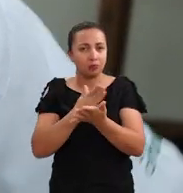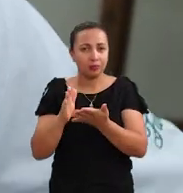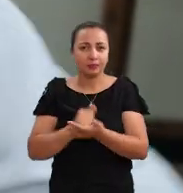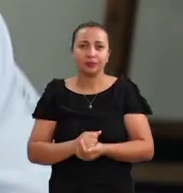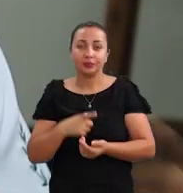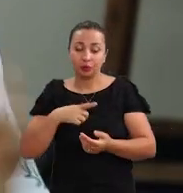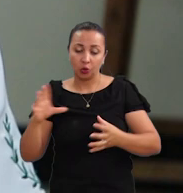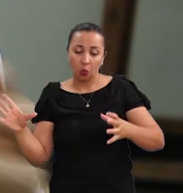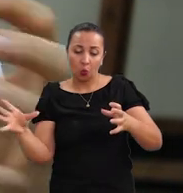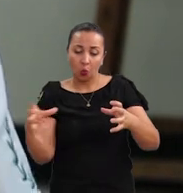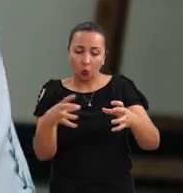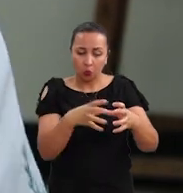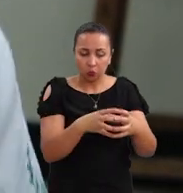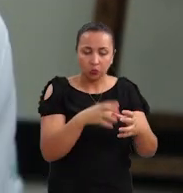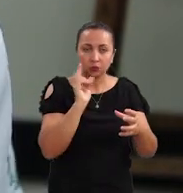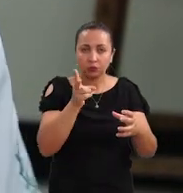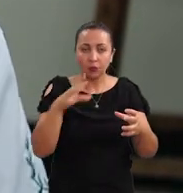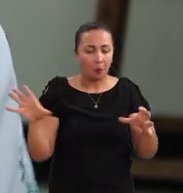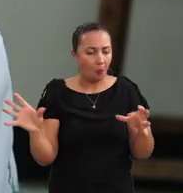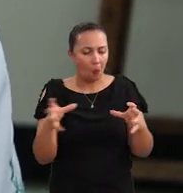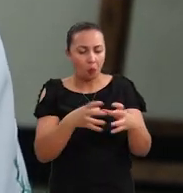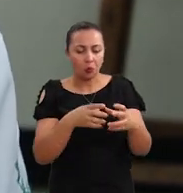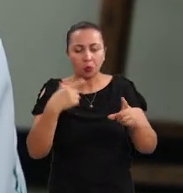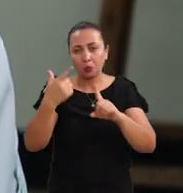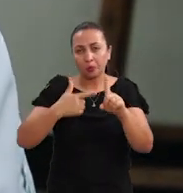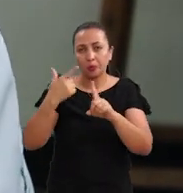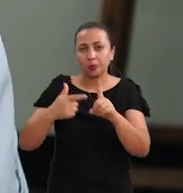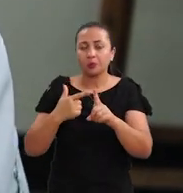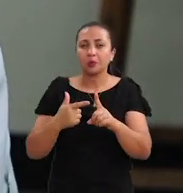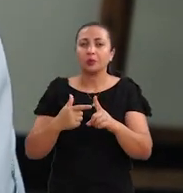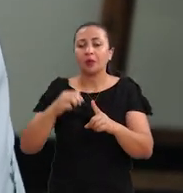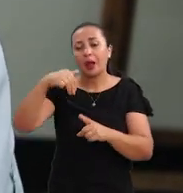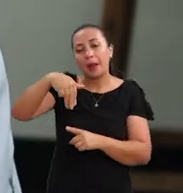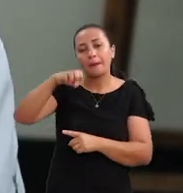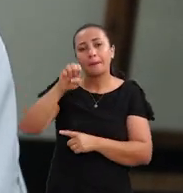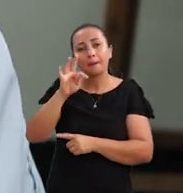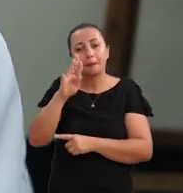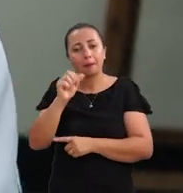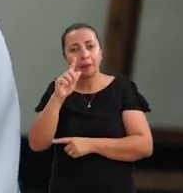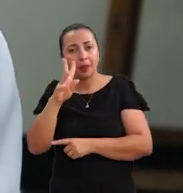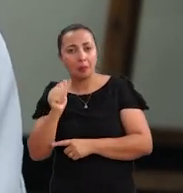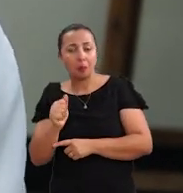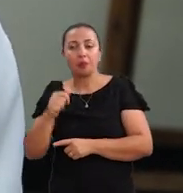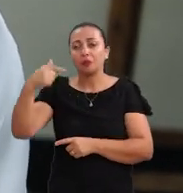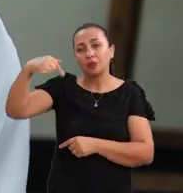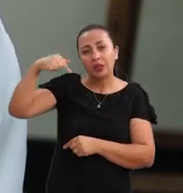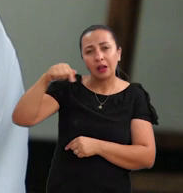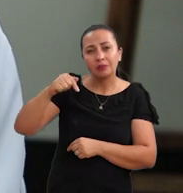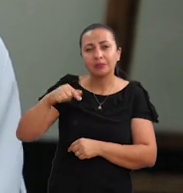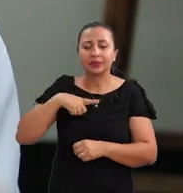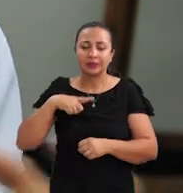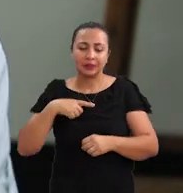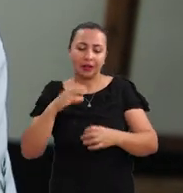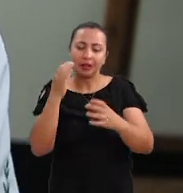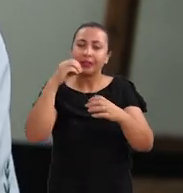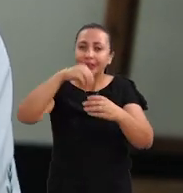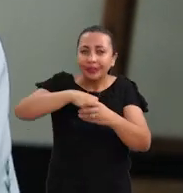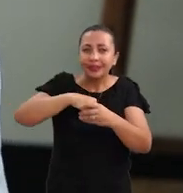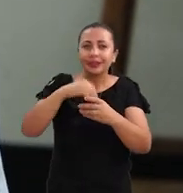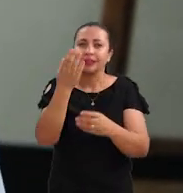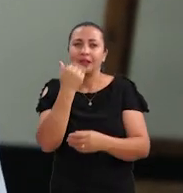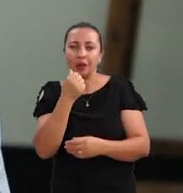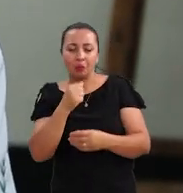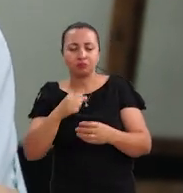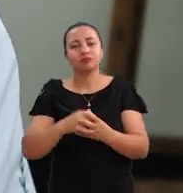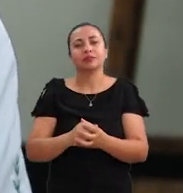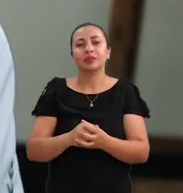né, o conjunto, né, de produtos, de metabólitos que eu tenho, né, das substâncias químicas que está no alimento. É esse conjunto que